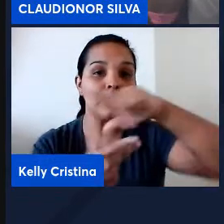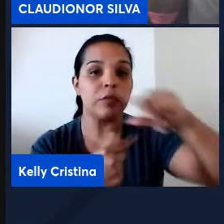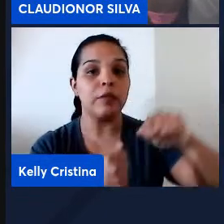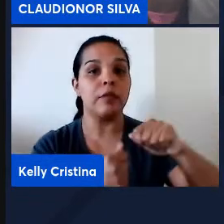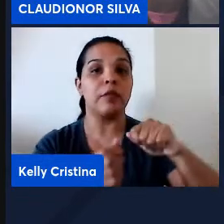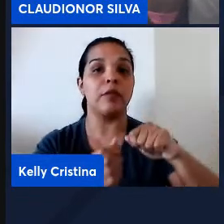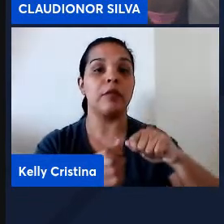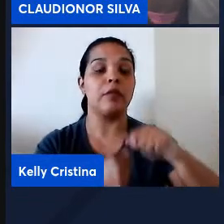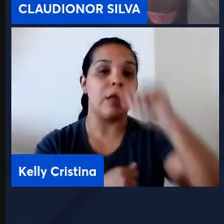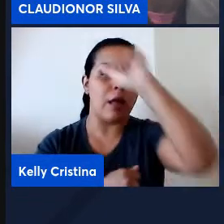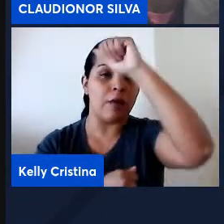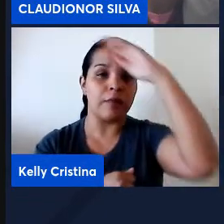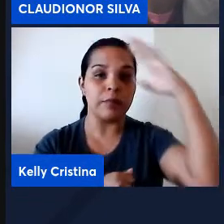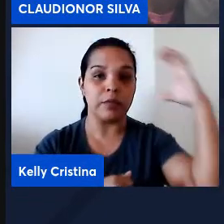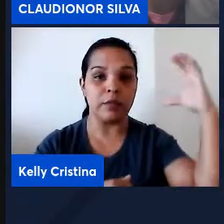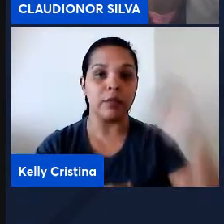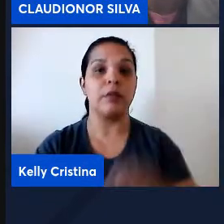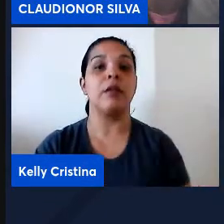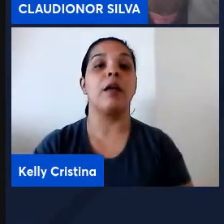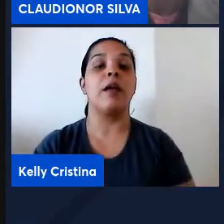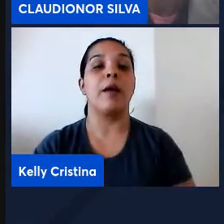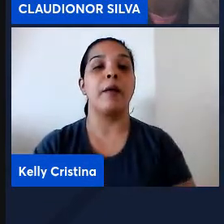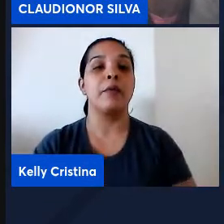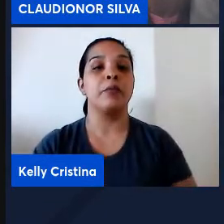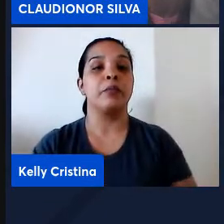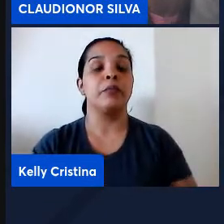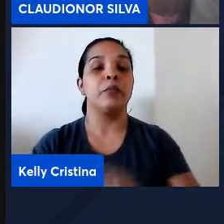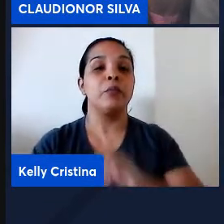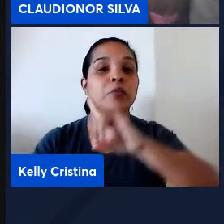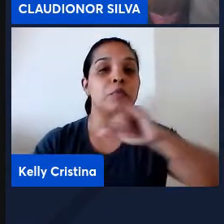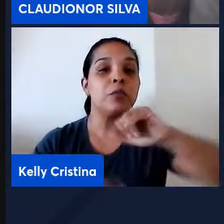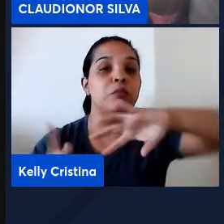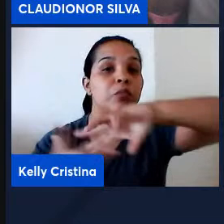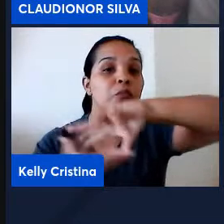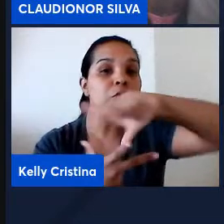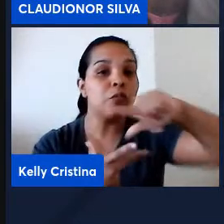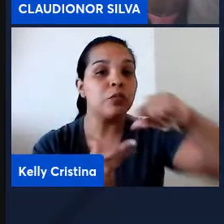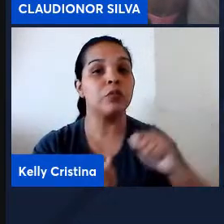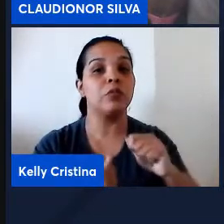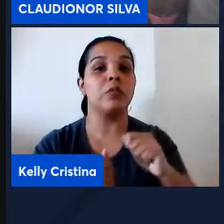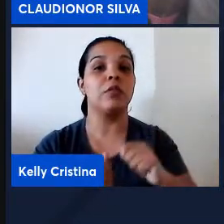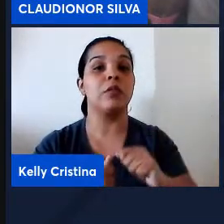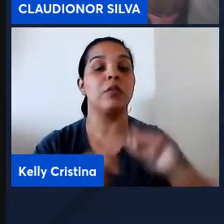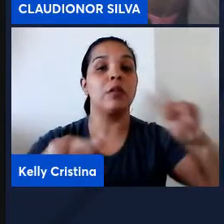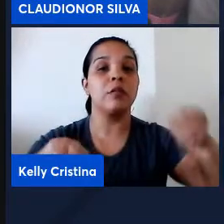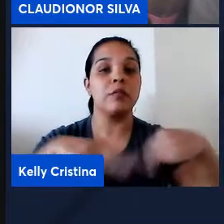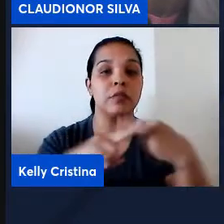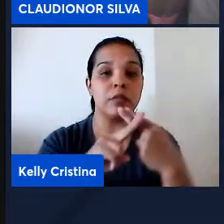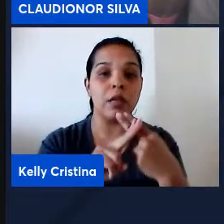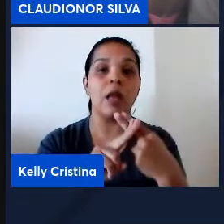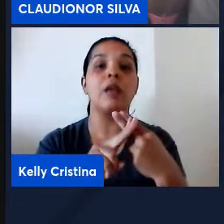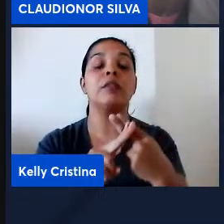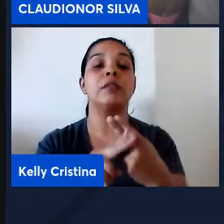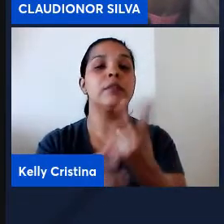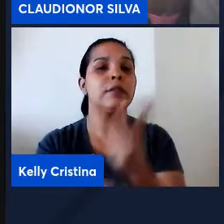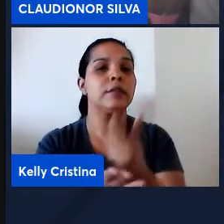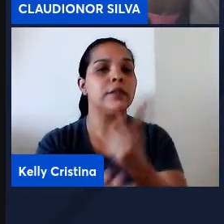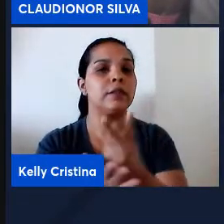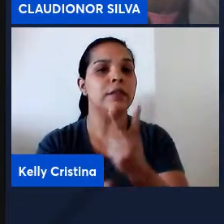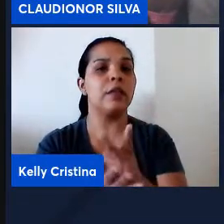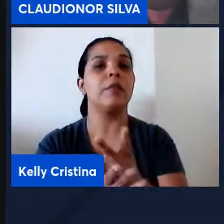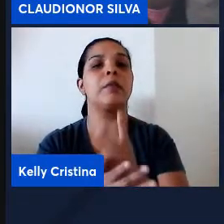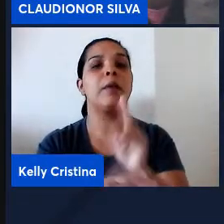da Alfabetização, Dia Mundial da Alfabetização, e dizer que a universidade está à disposição para